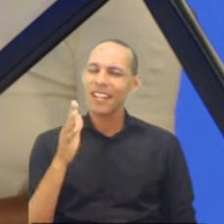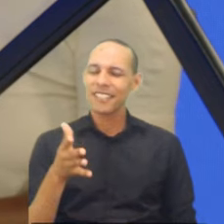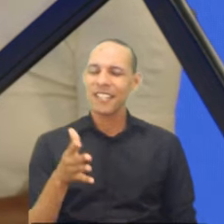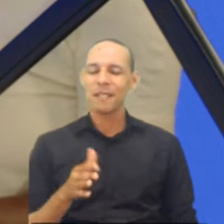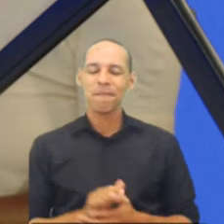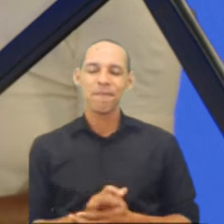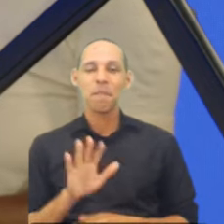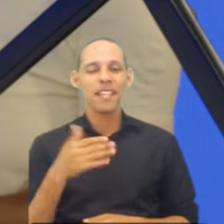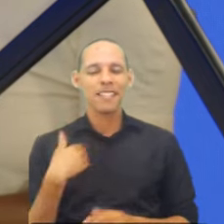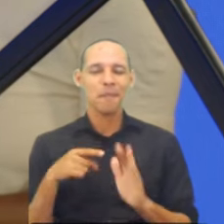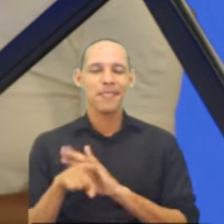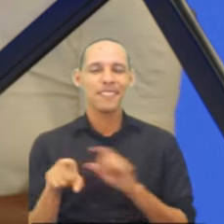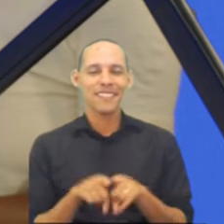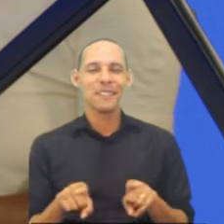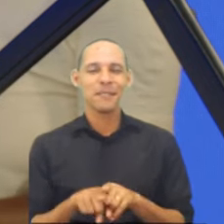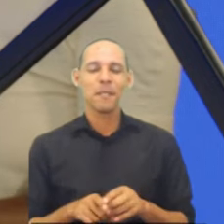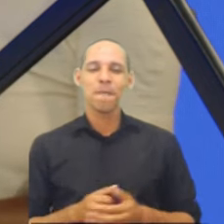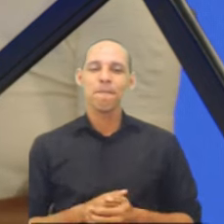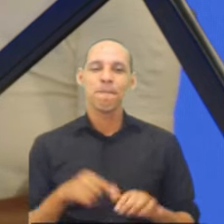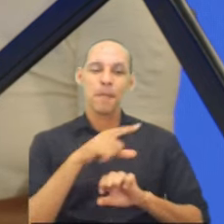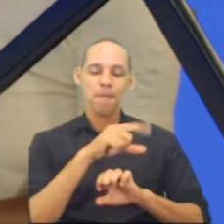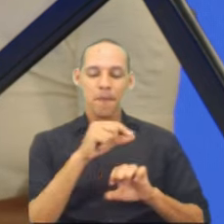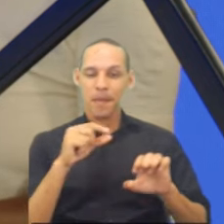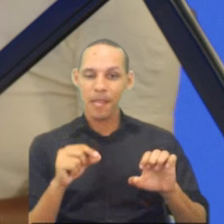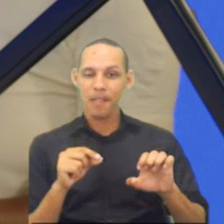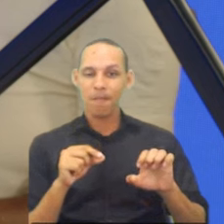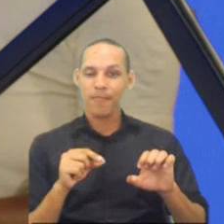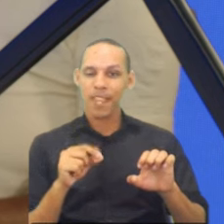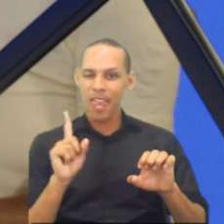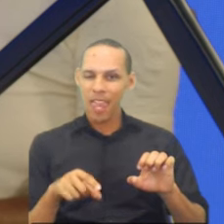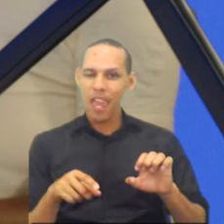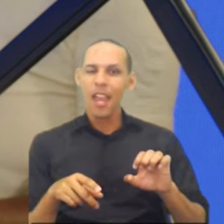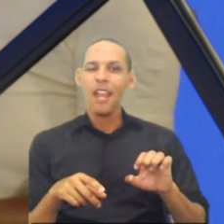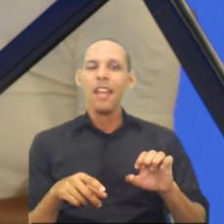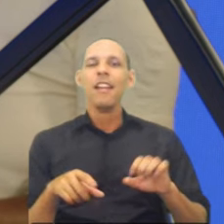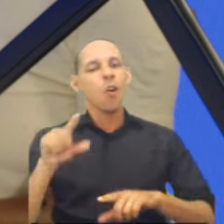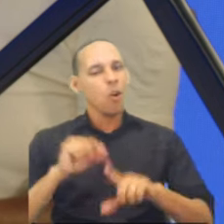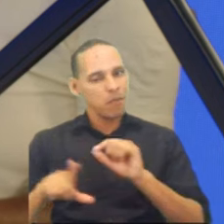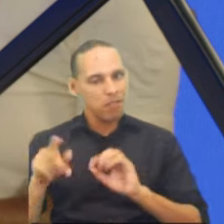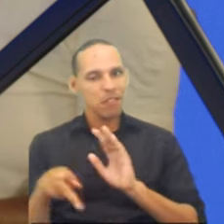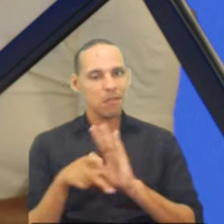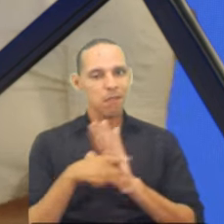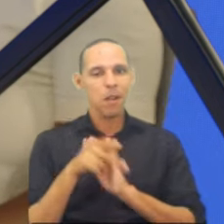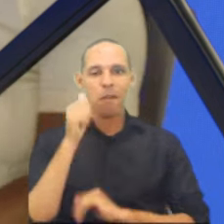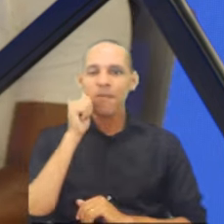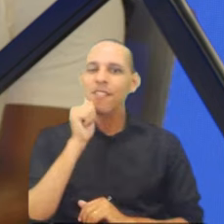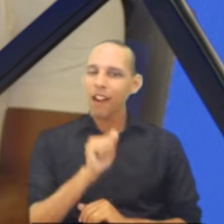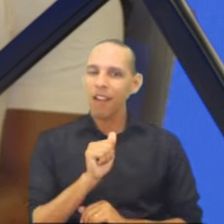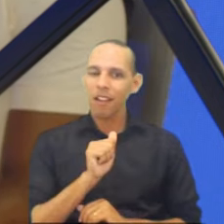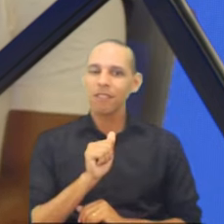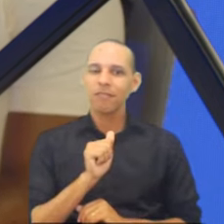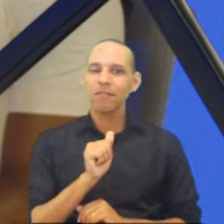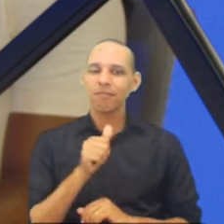meio que já falou mas eu tenho que te fazer também né Eh empreendedorismo também é alternativa para as